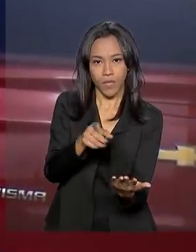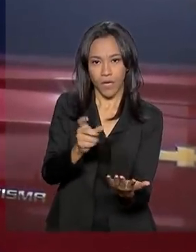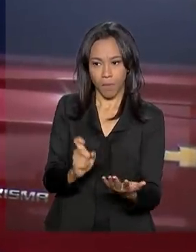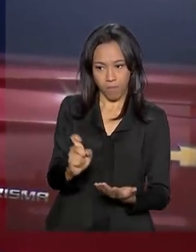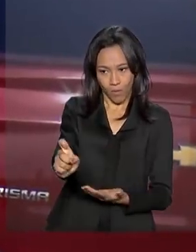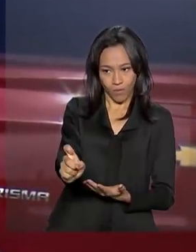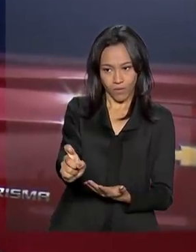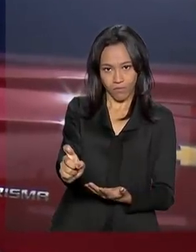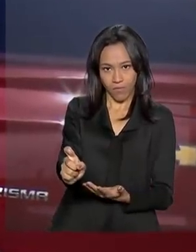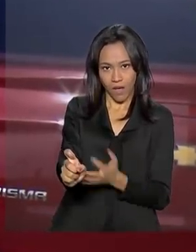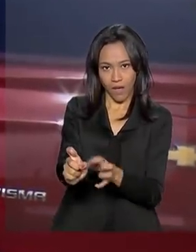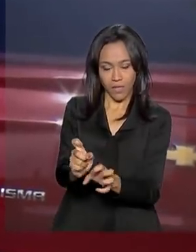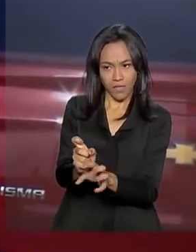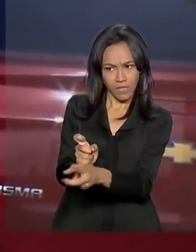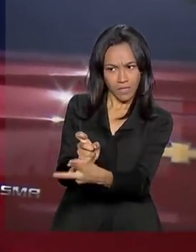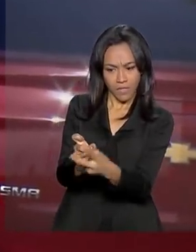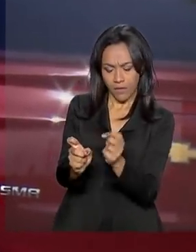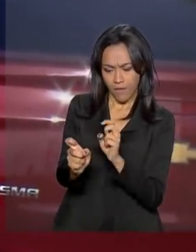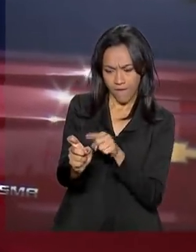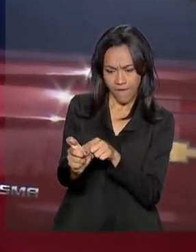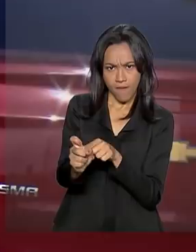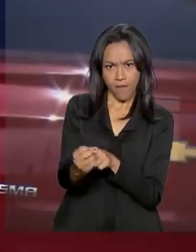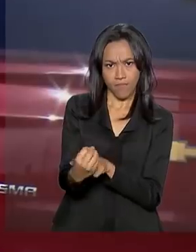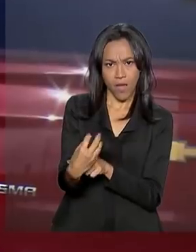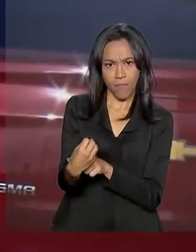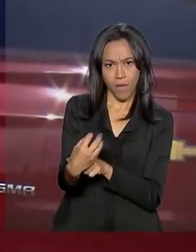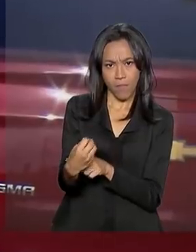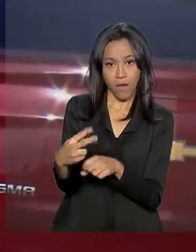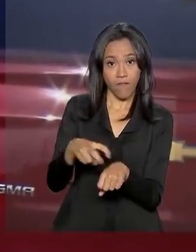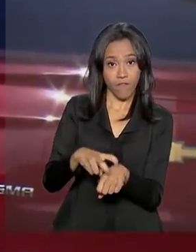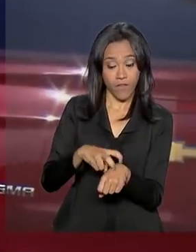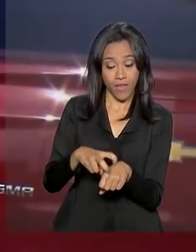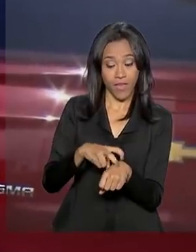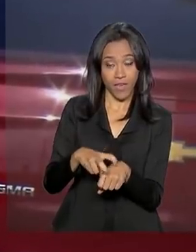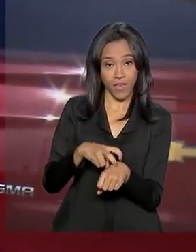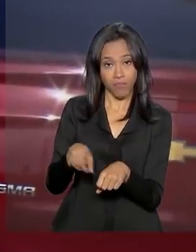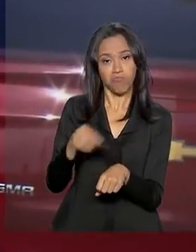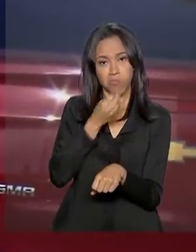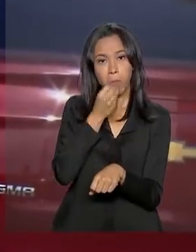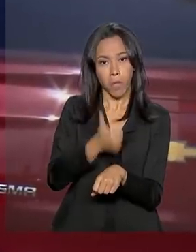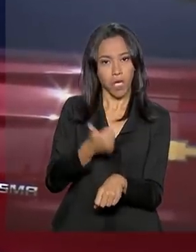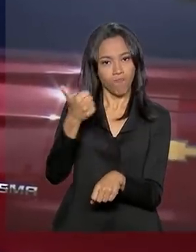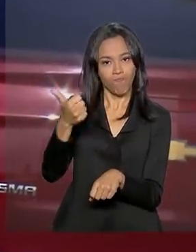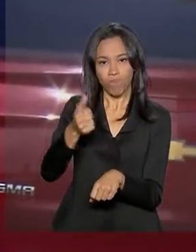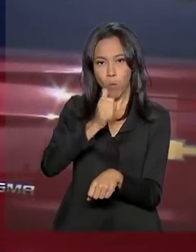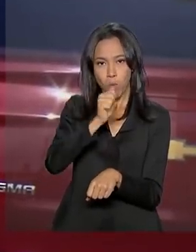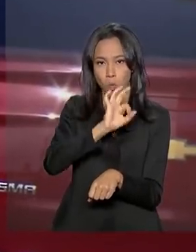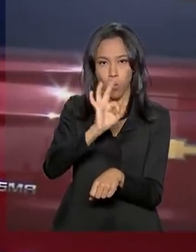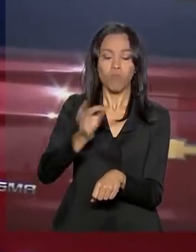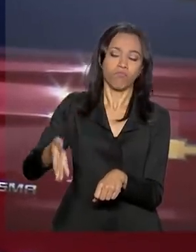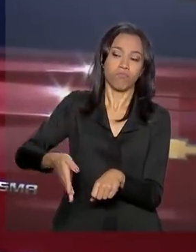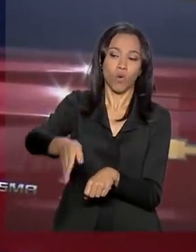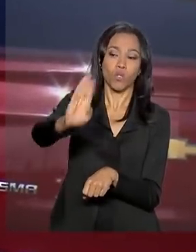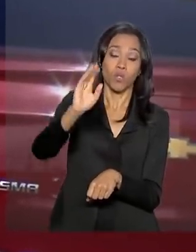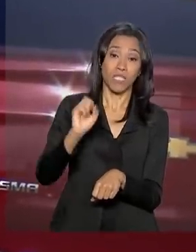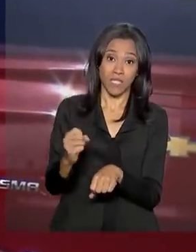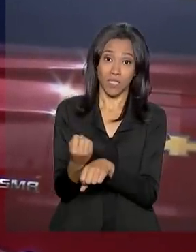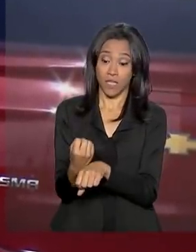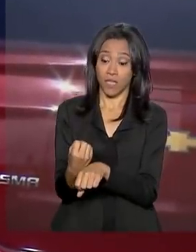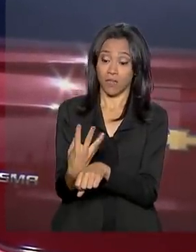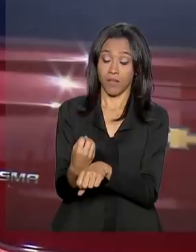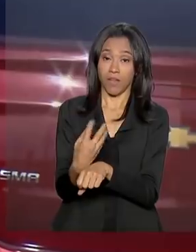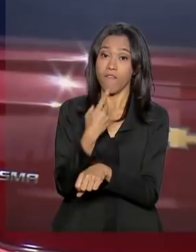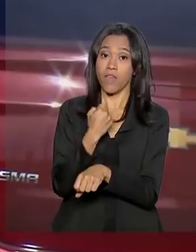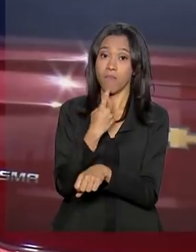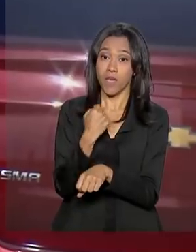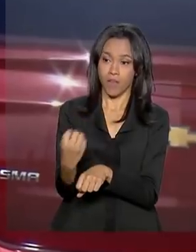dos motoristas. Se a luz verde acende, indica que o motorista está sóbrio e aí ele continua a viagem. Mas se acender a luz